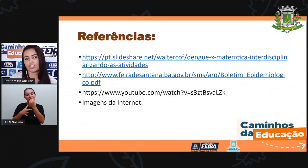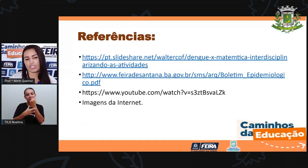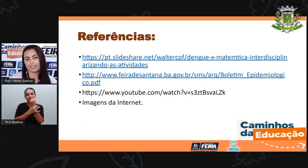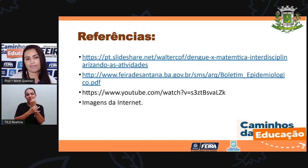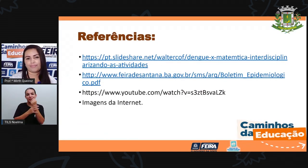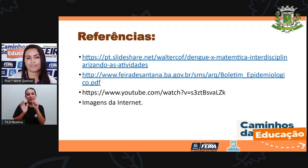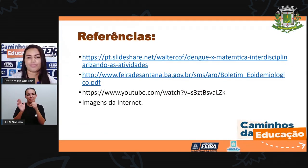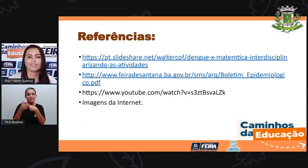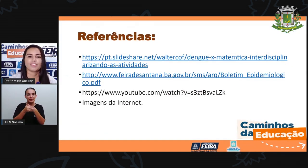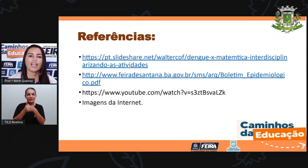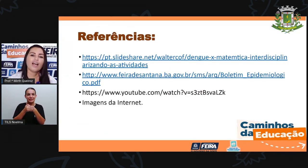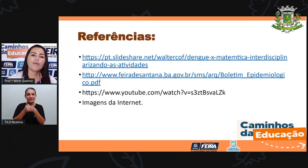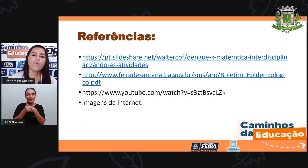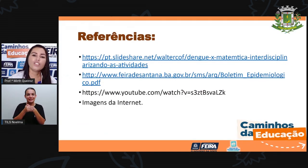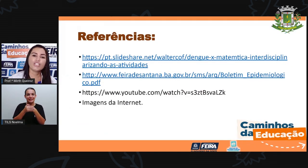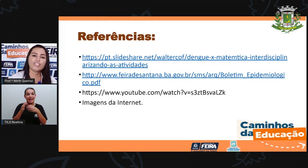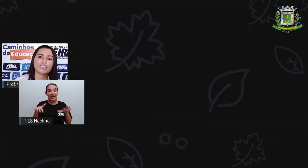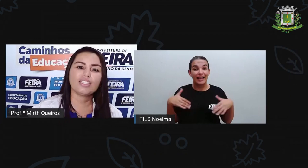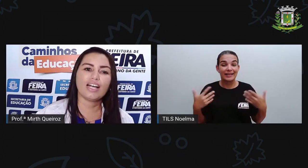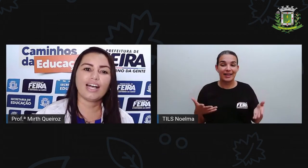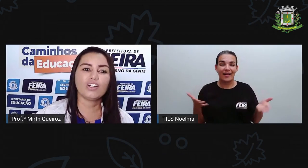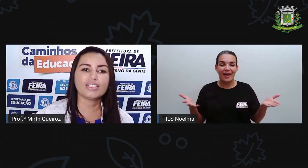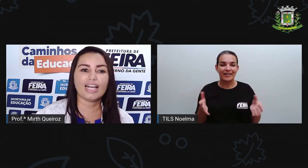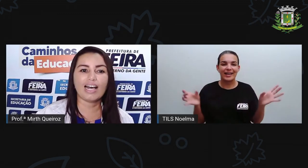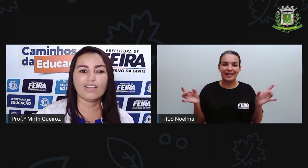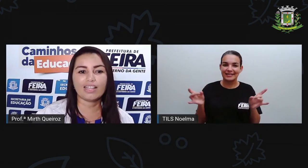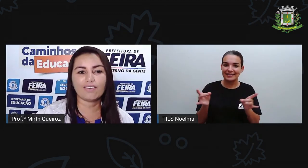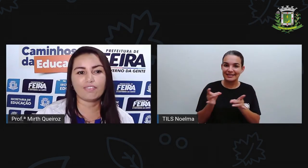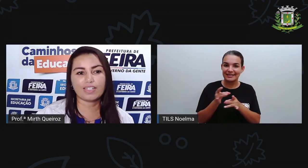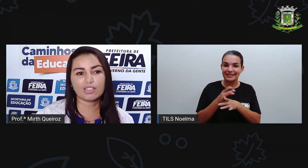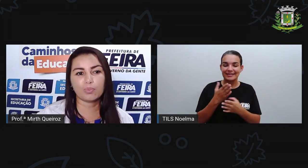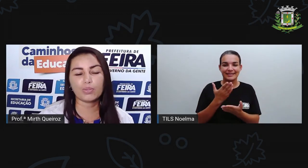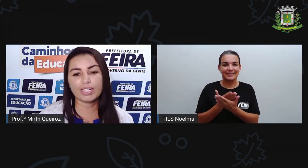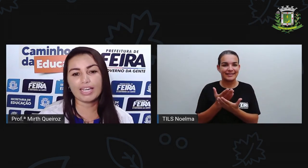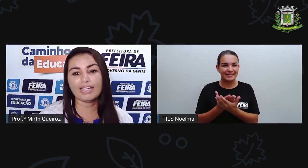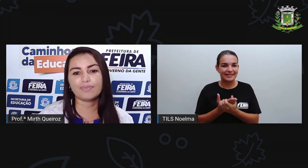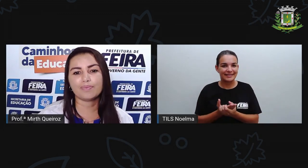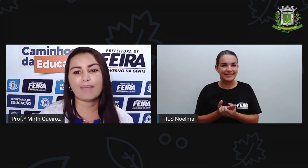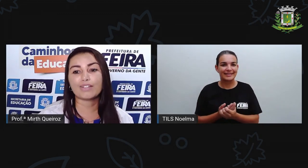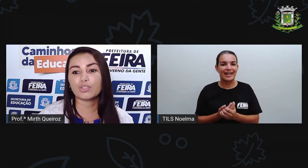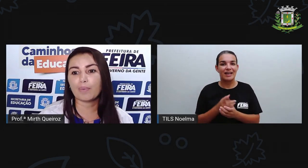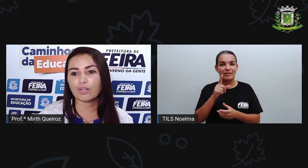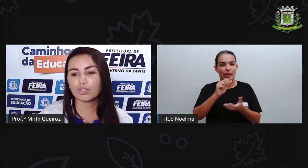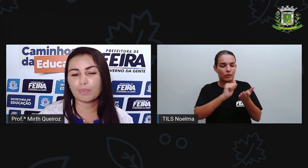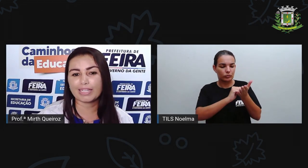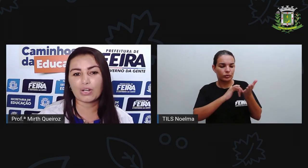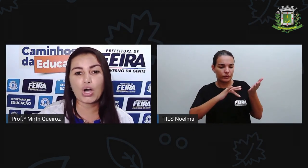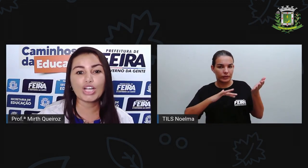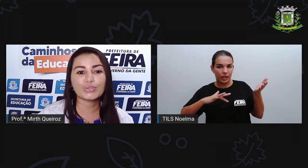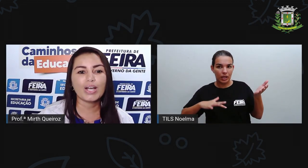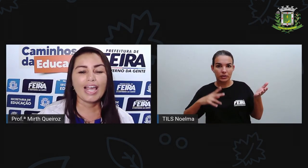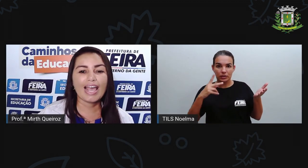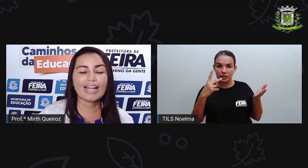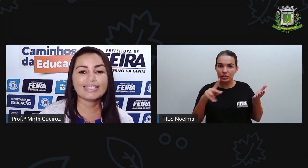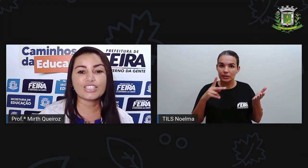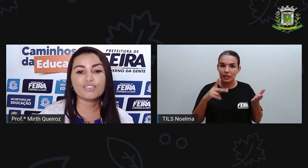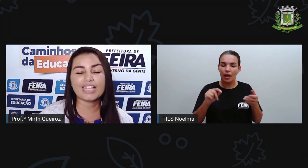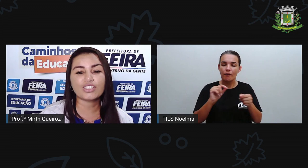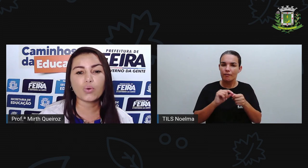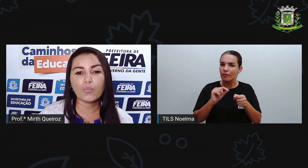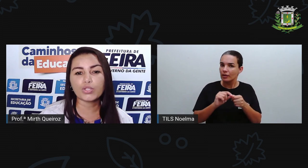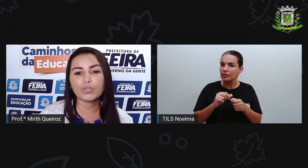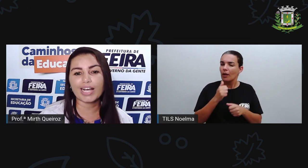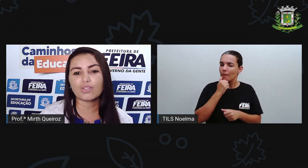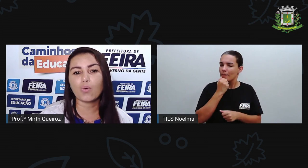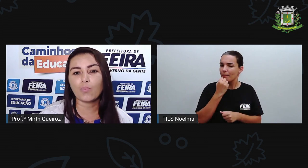proteger. Bom, gente, a nossa aula vai ficando por aqui. Pegue o seu percurso pedagógico, realize a